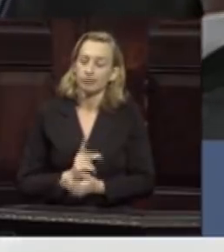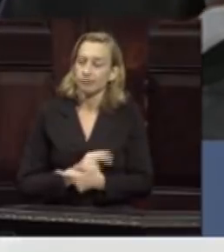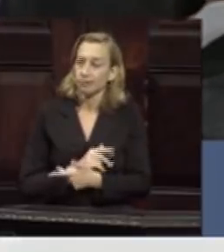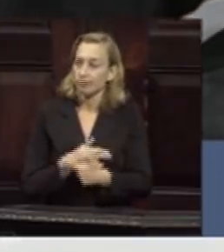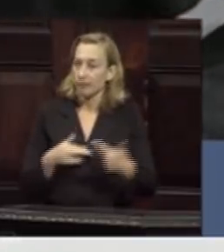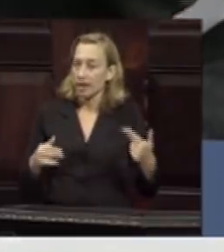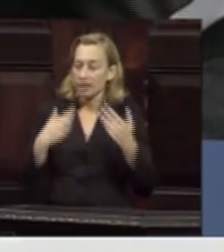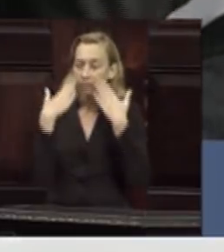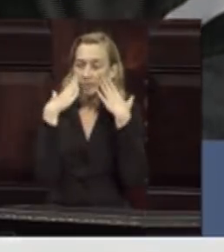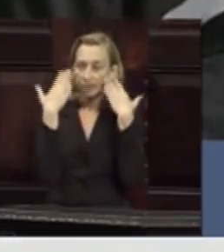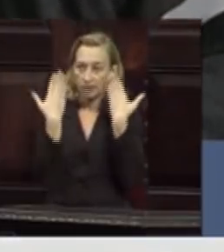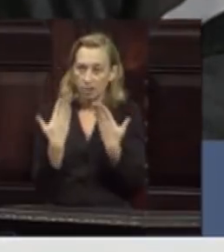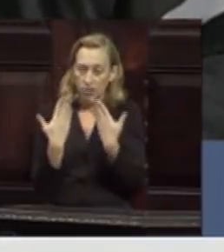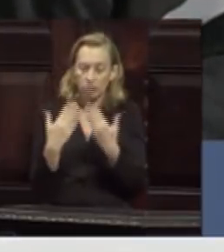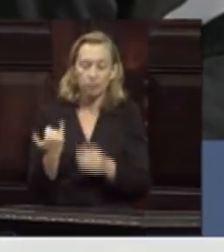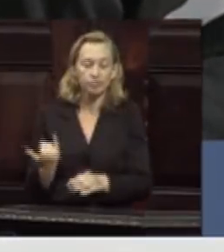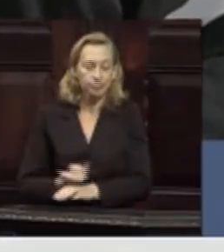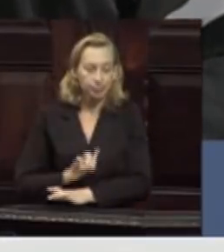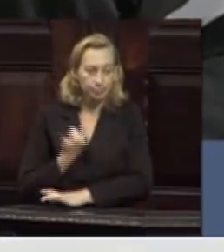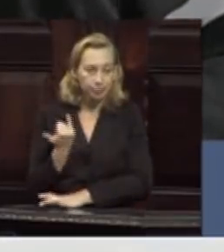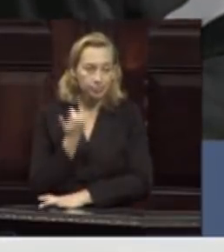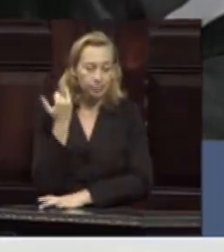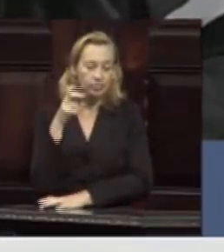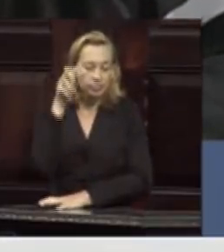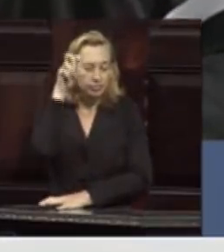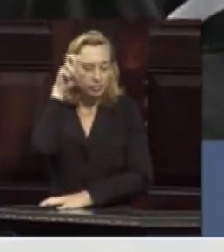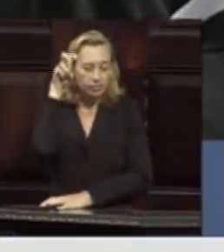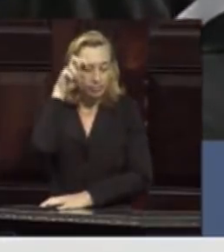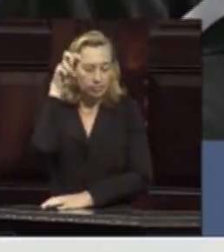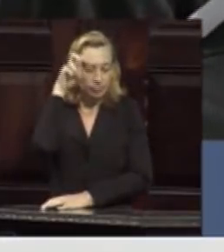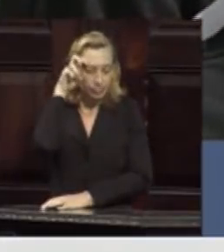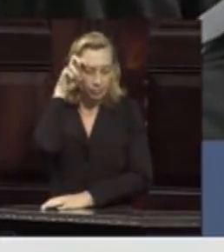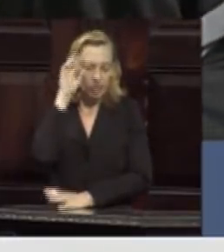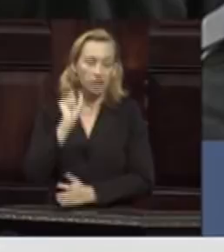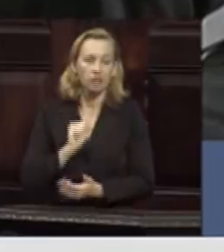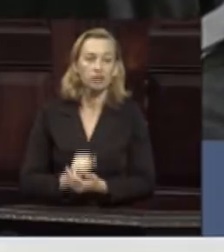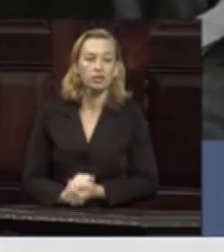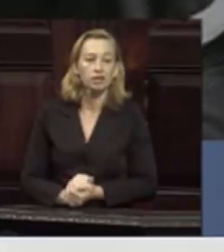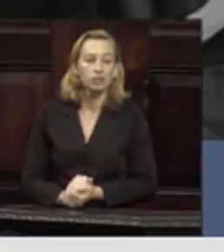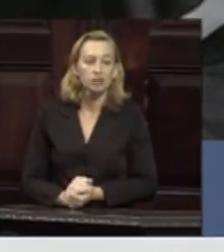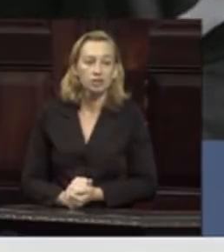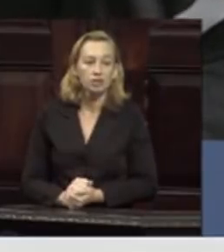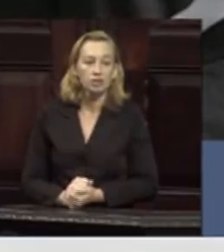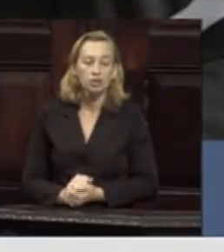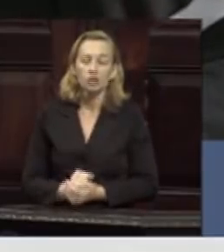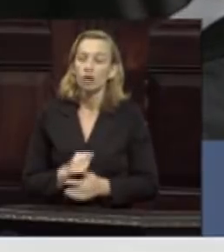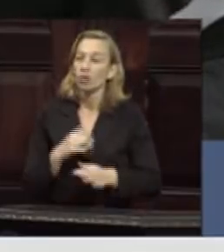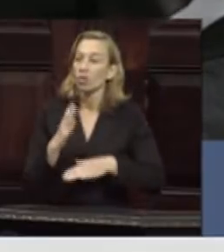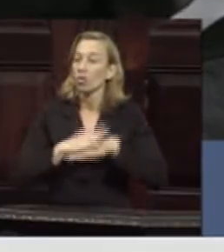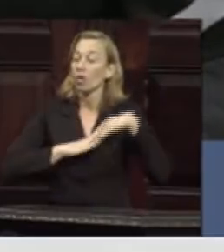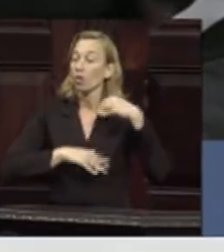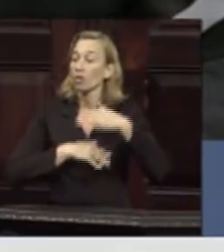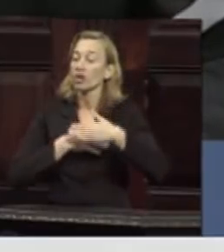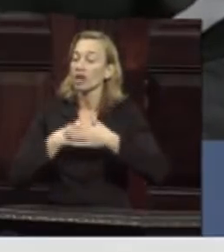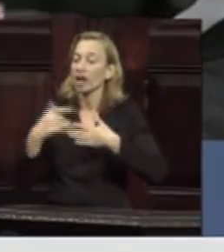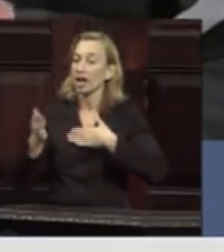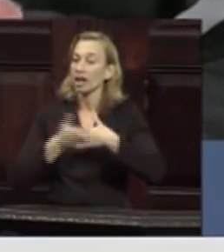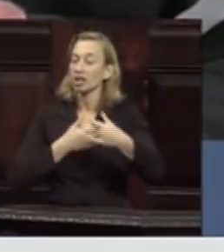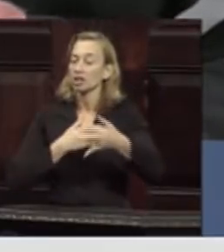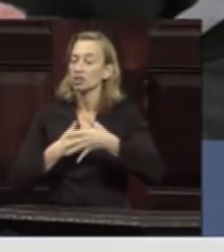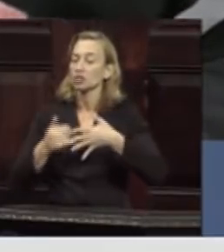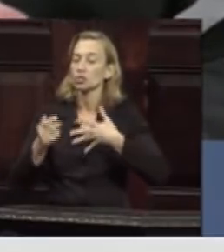representações, é importante que nessa reunião de quinta-feira não paire qualquer dúvida todas as categorias